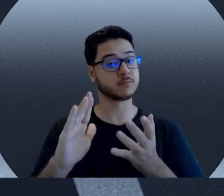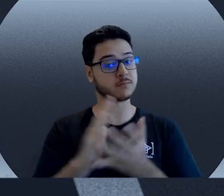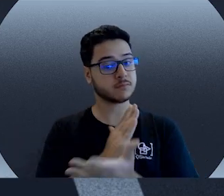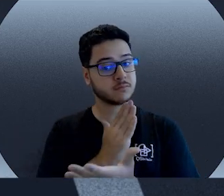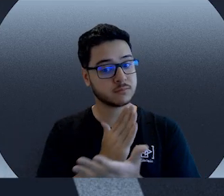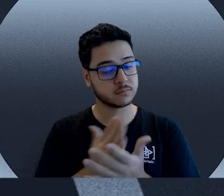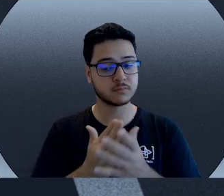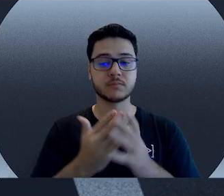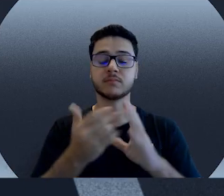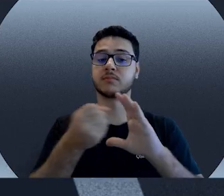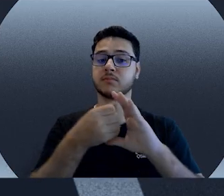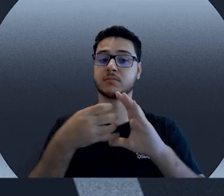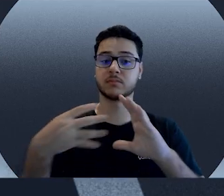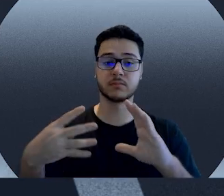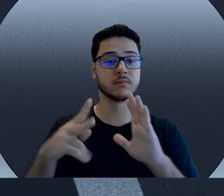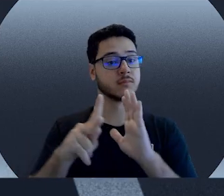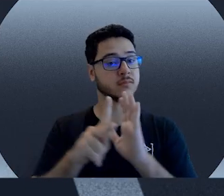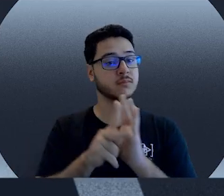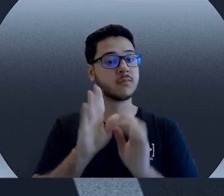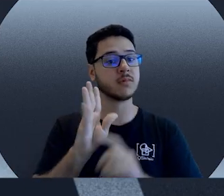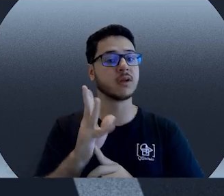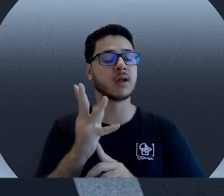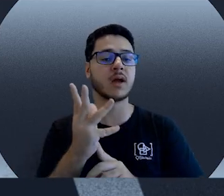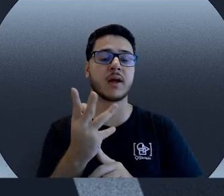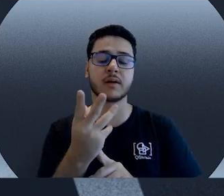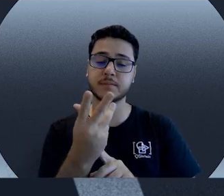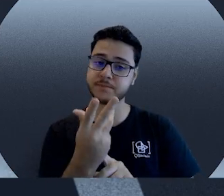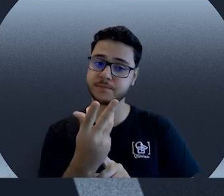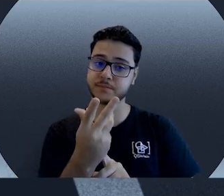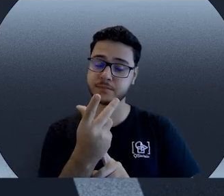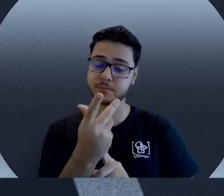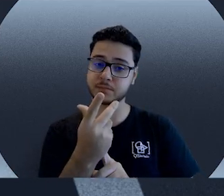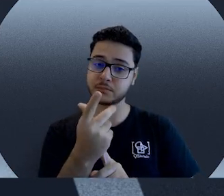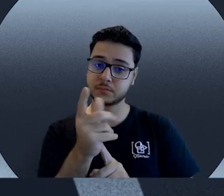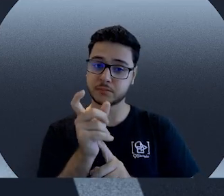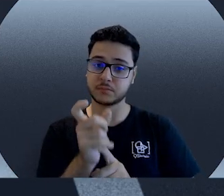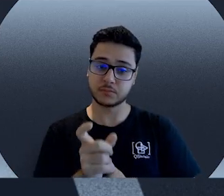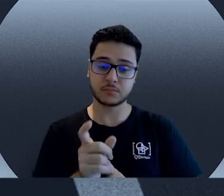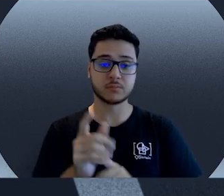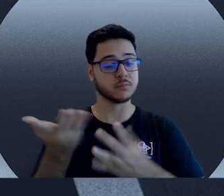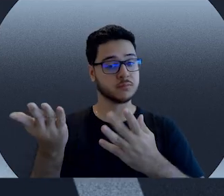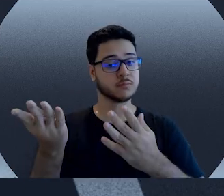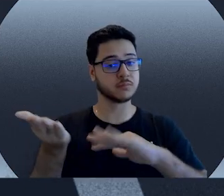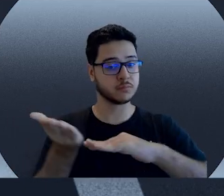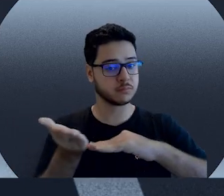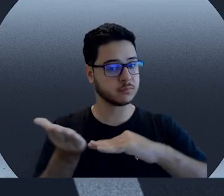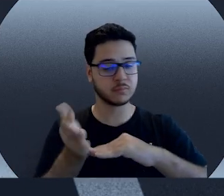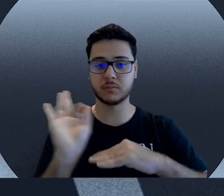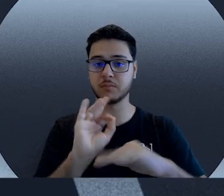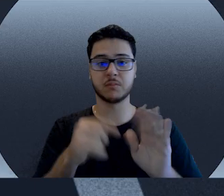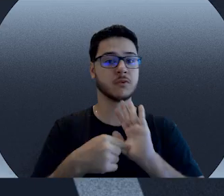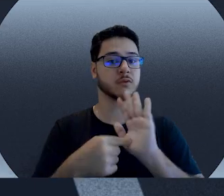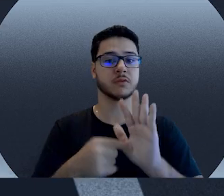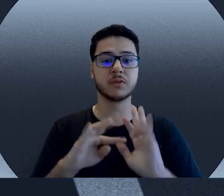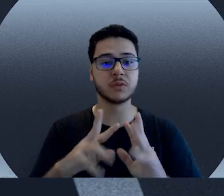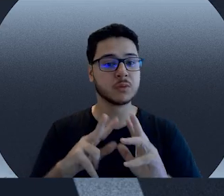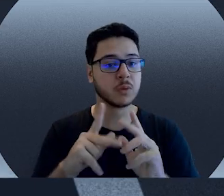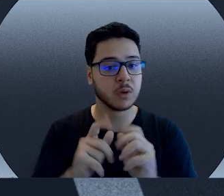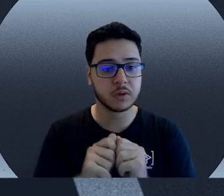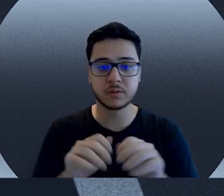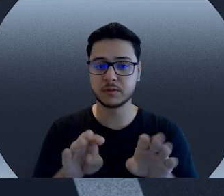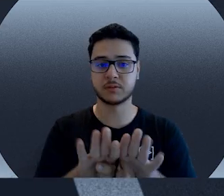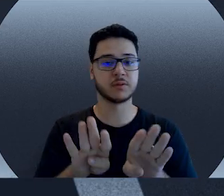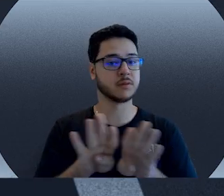Algumas características da arte contemporânea. Eu, né, obviamente, não trouxe todas, e também não é a intenção